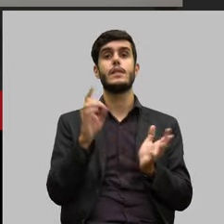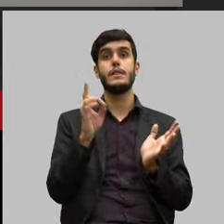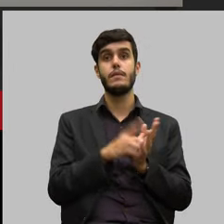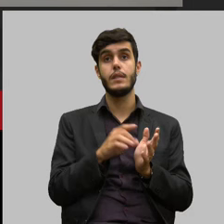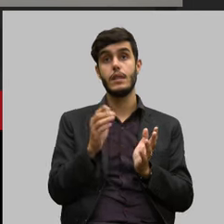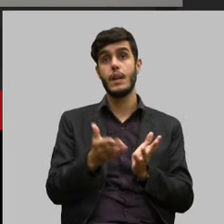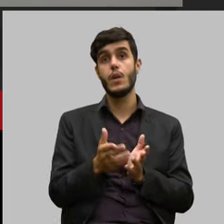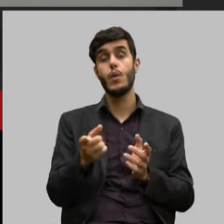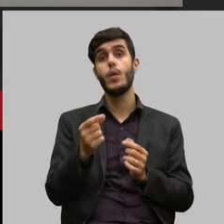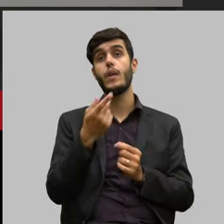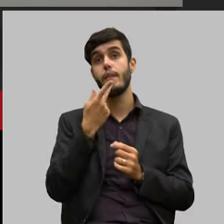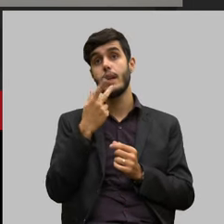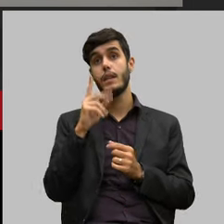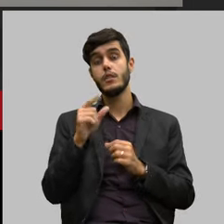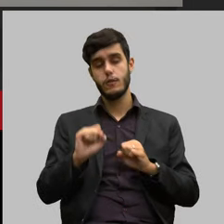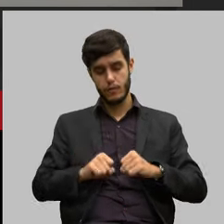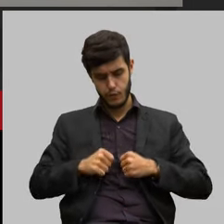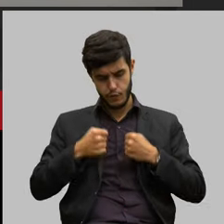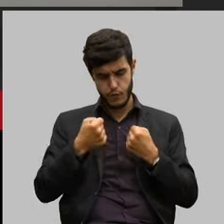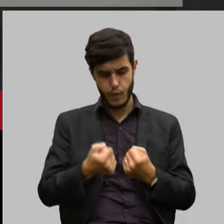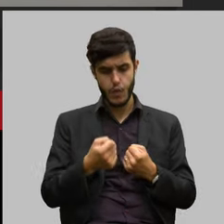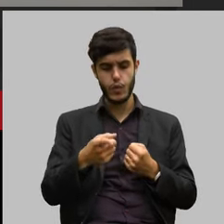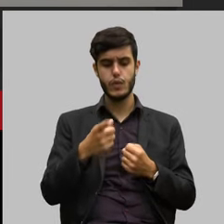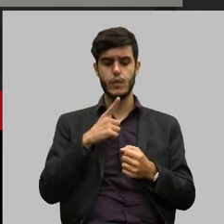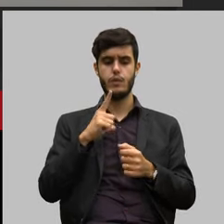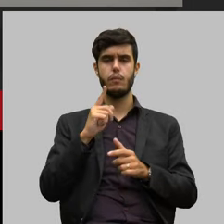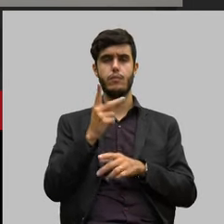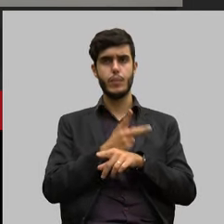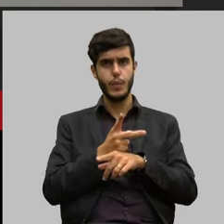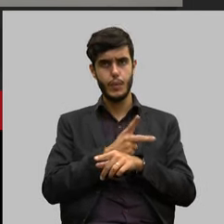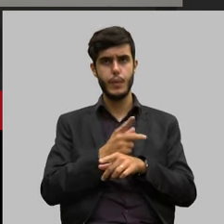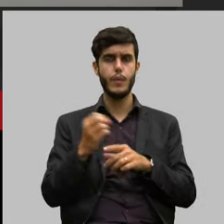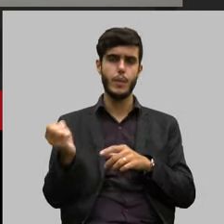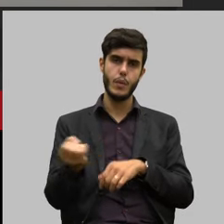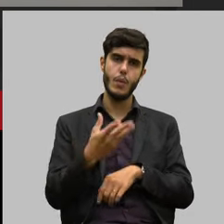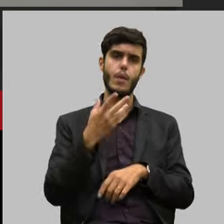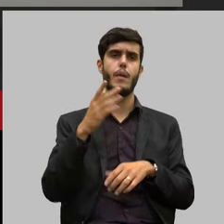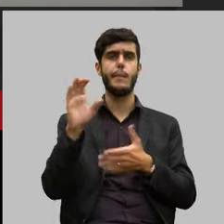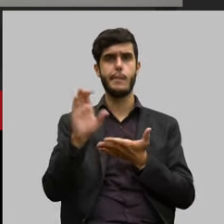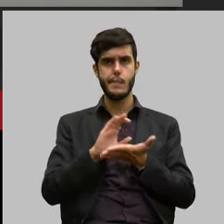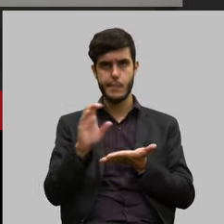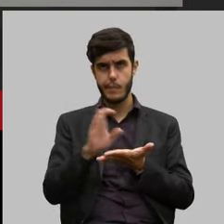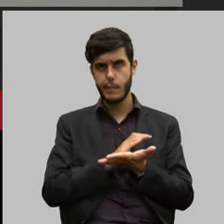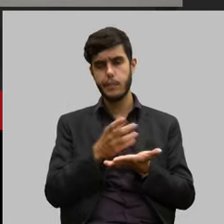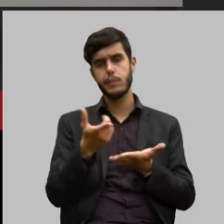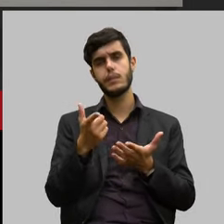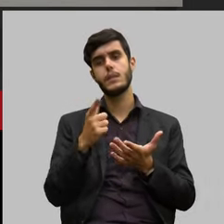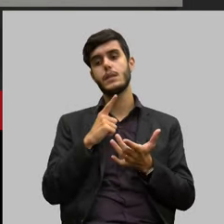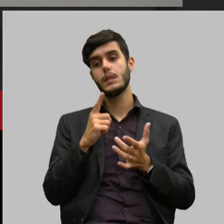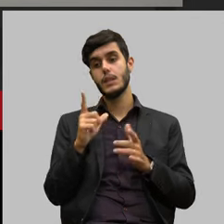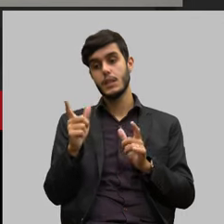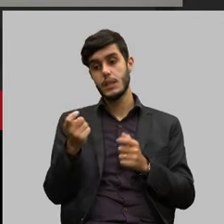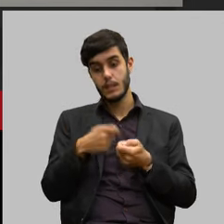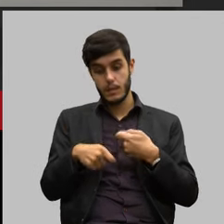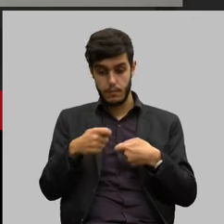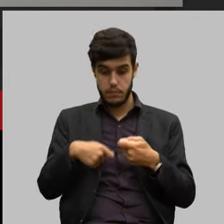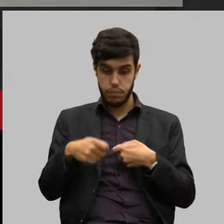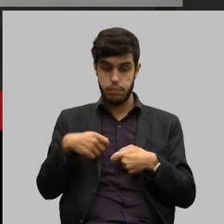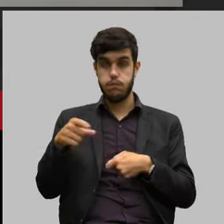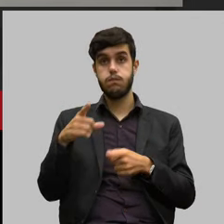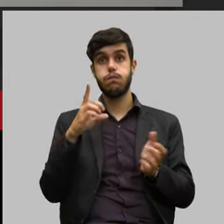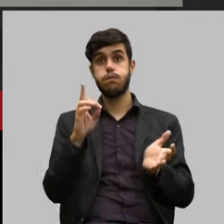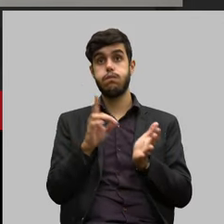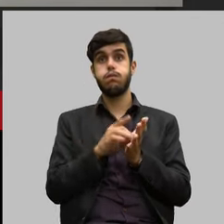comentado que é o esforço né de buscar novas receitas de contenção de despesa para gerar o quê